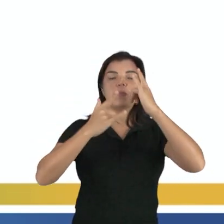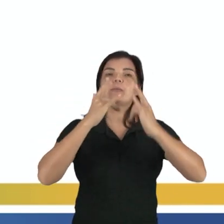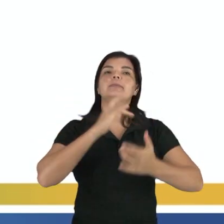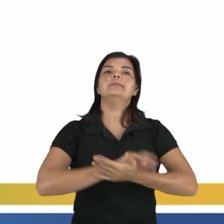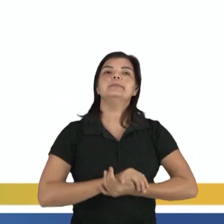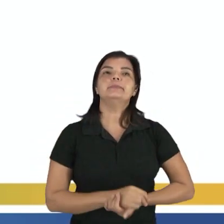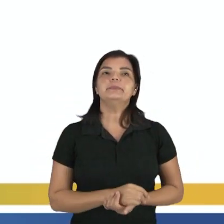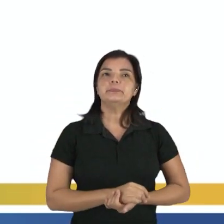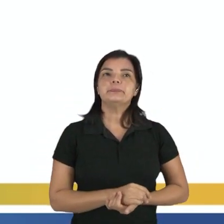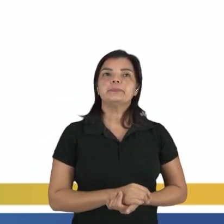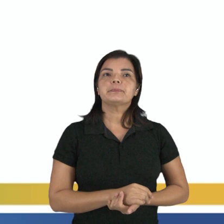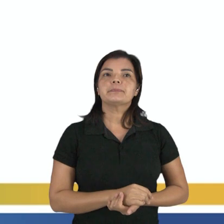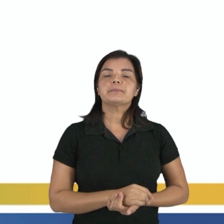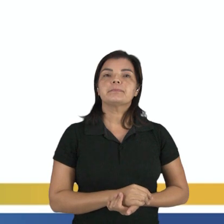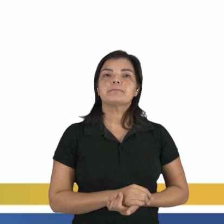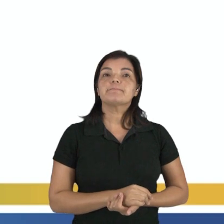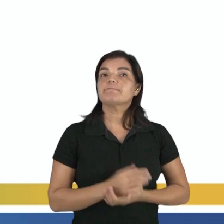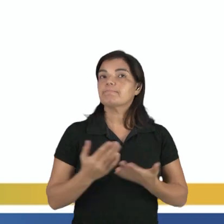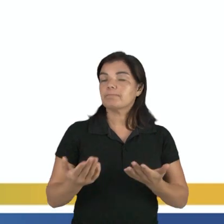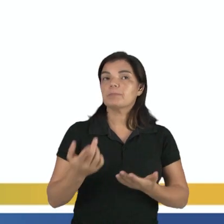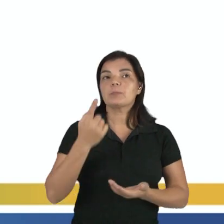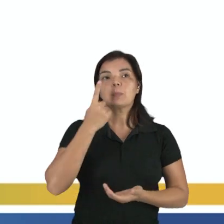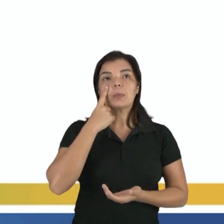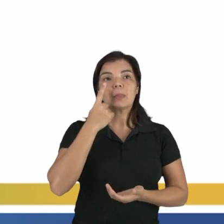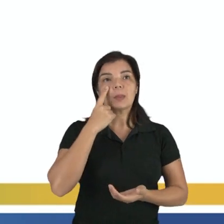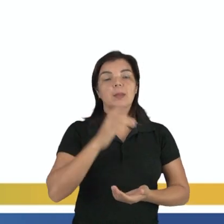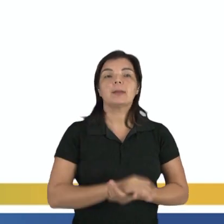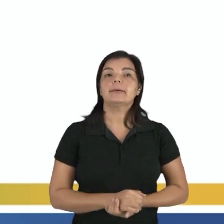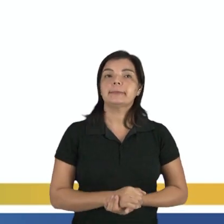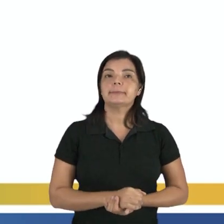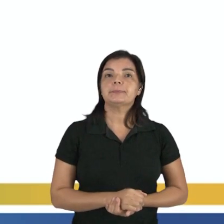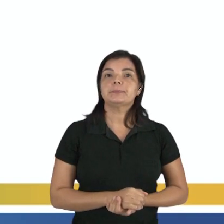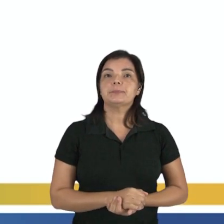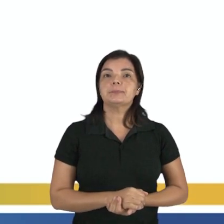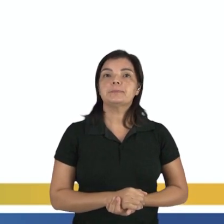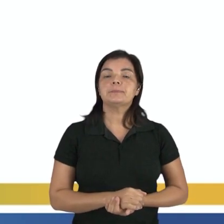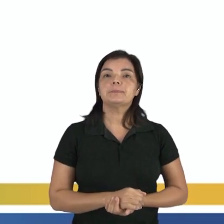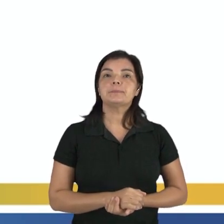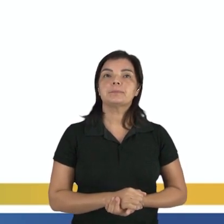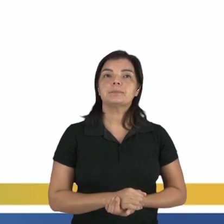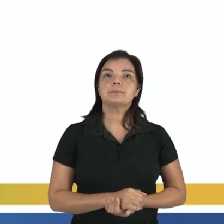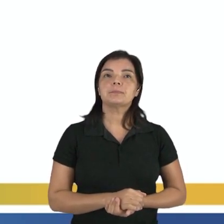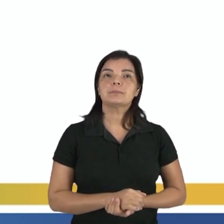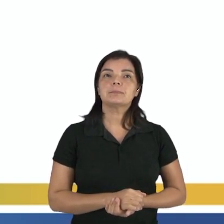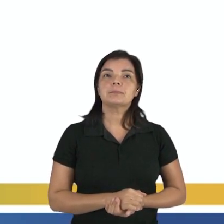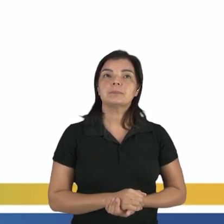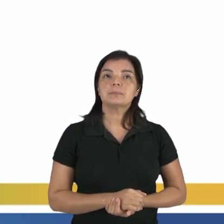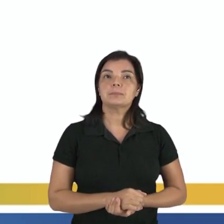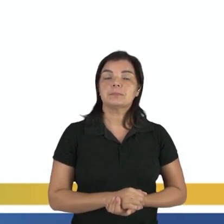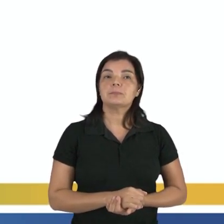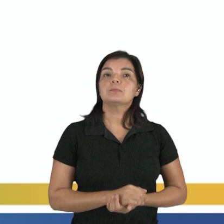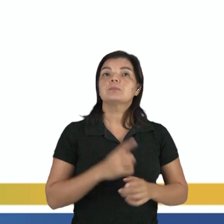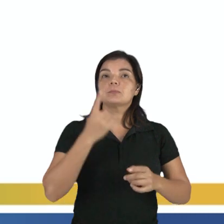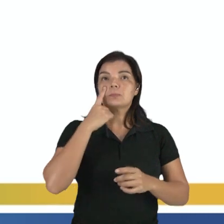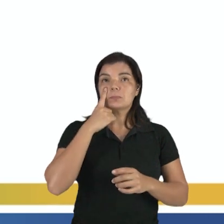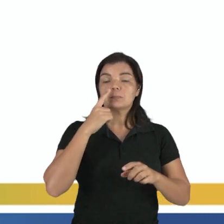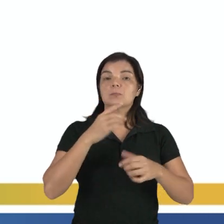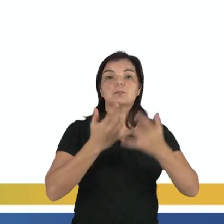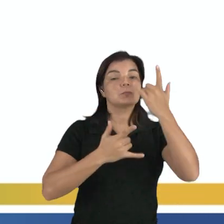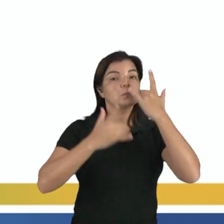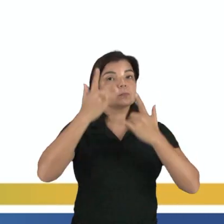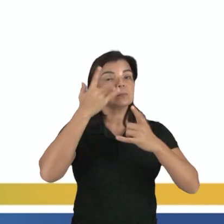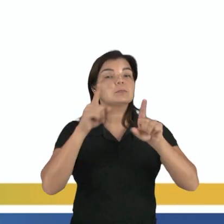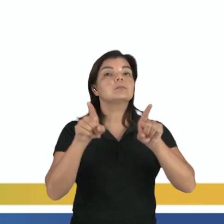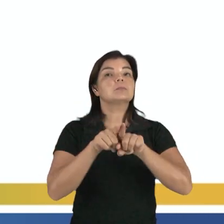prêmio Prefeito pessoal então vamos lá ele daqui algumas opções né vão Associação fornecerá